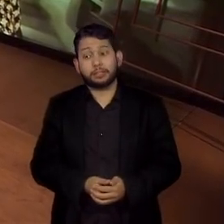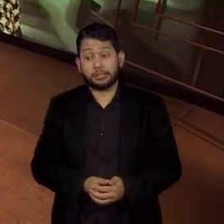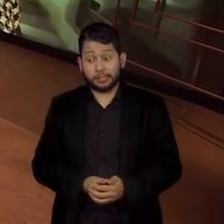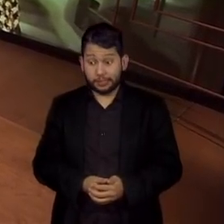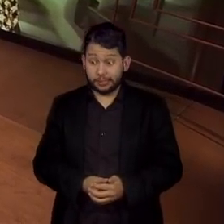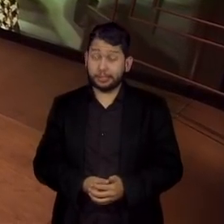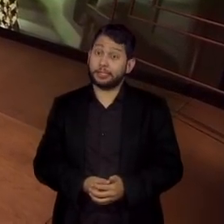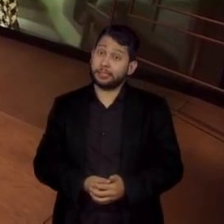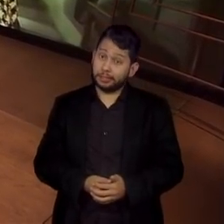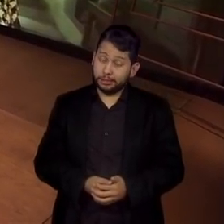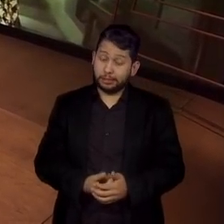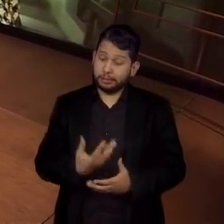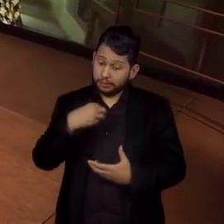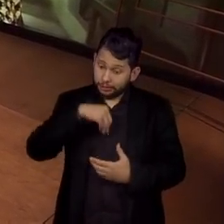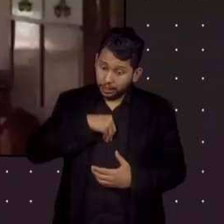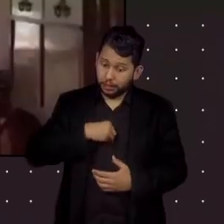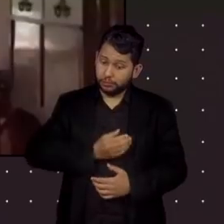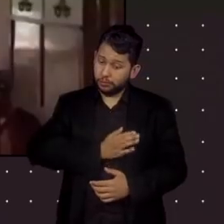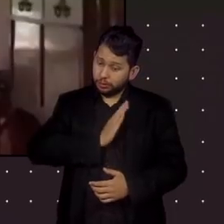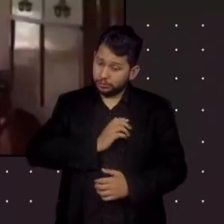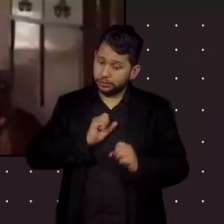Muita força.